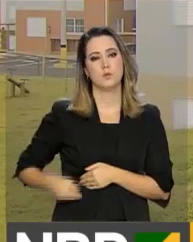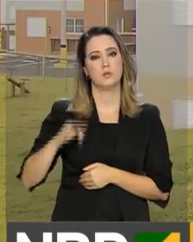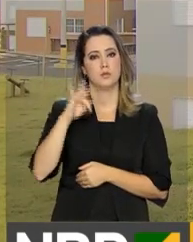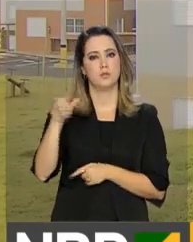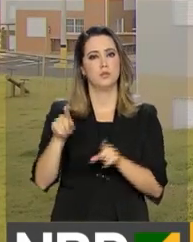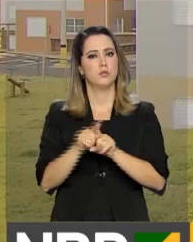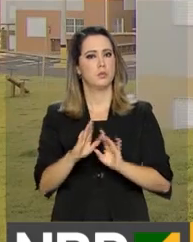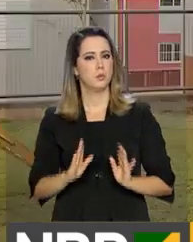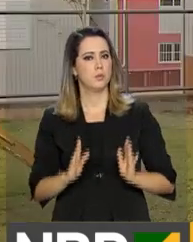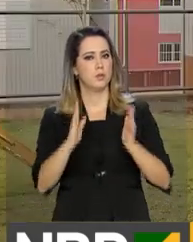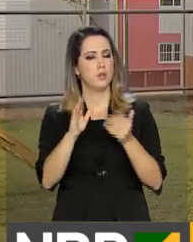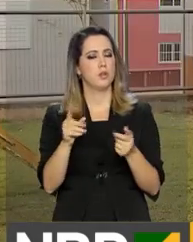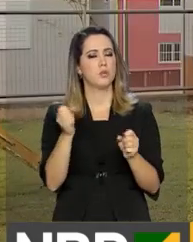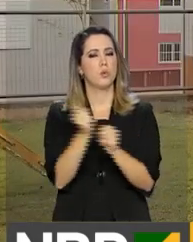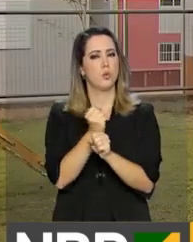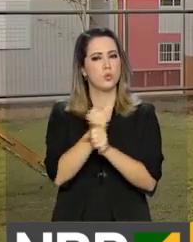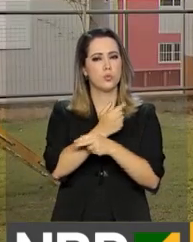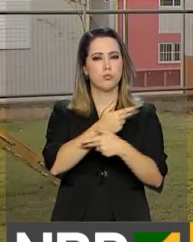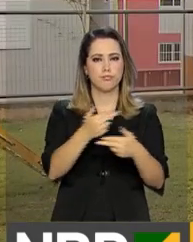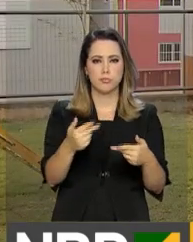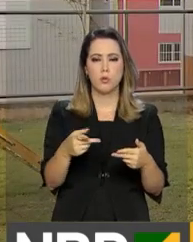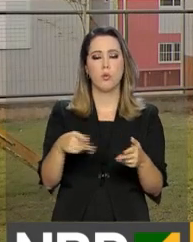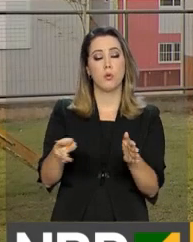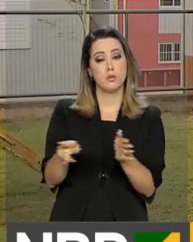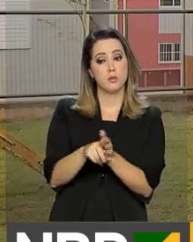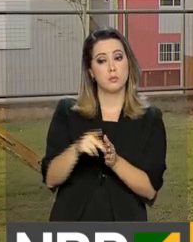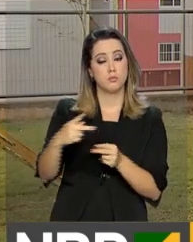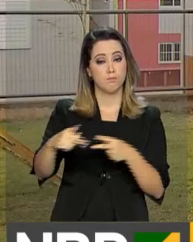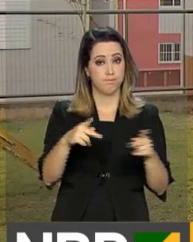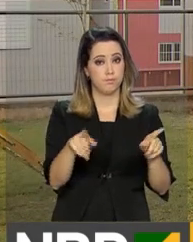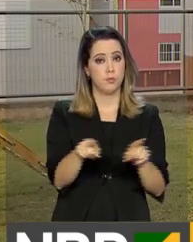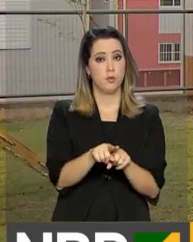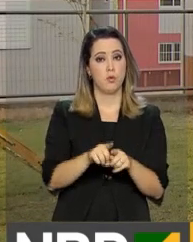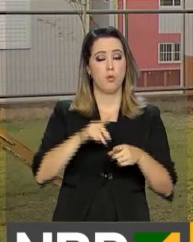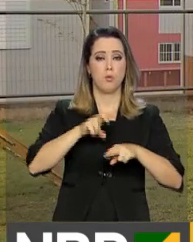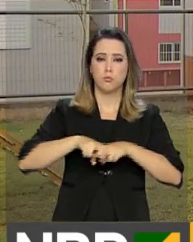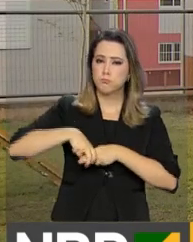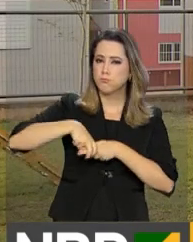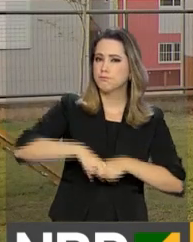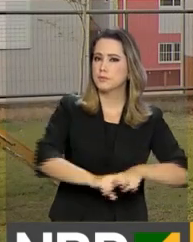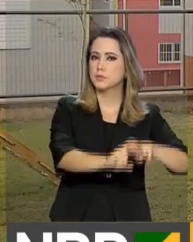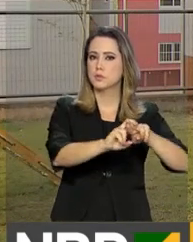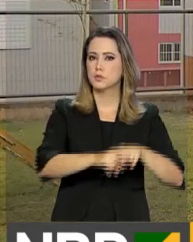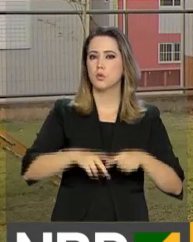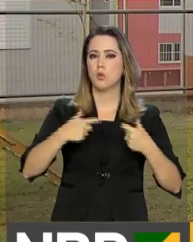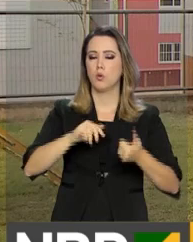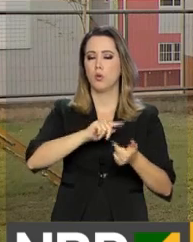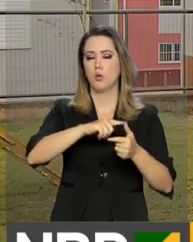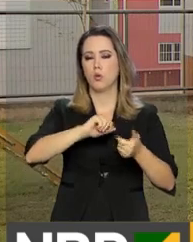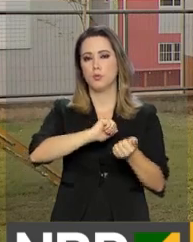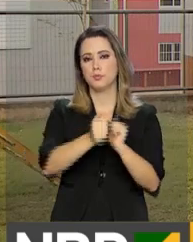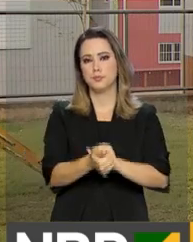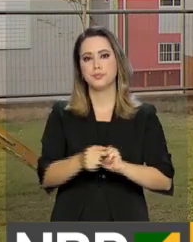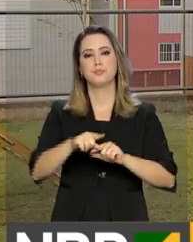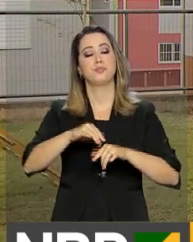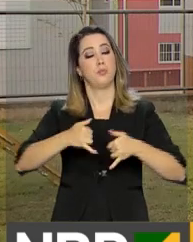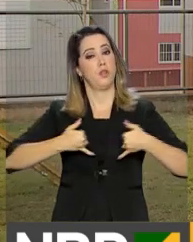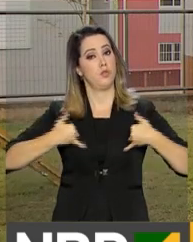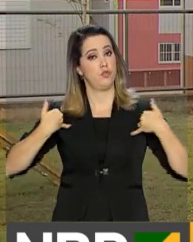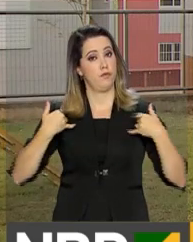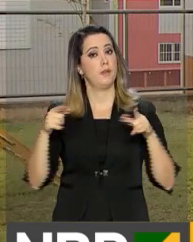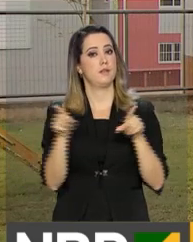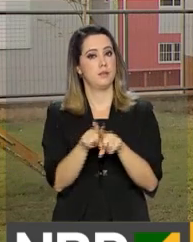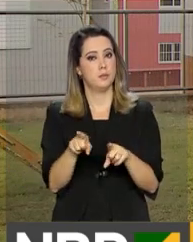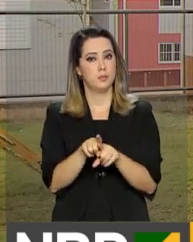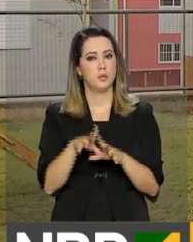dos prédios, foram construídos equipamentos de uso comum, como parque infantil, quadra de esportes e salão de festas. A área